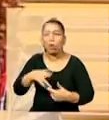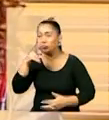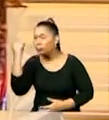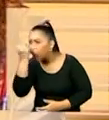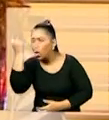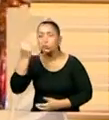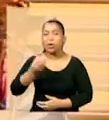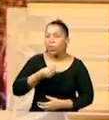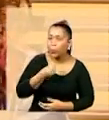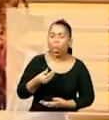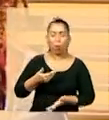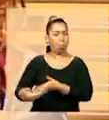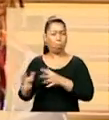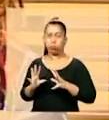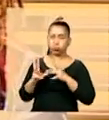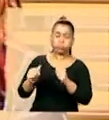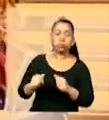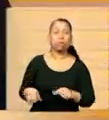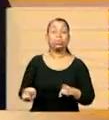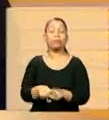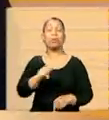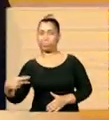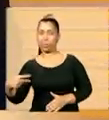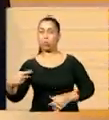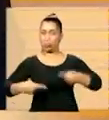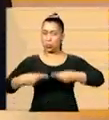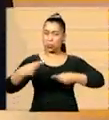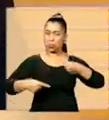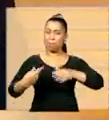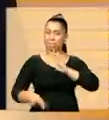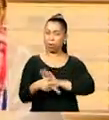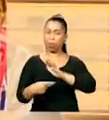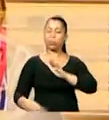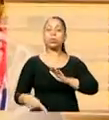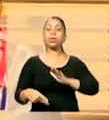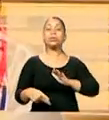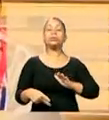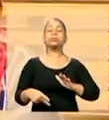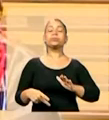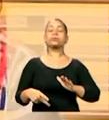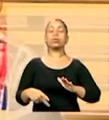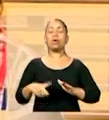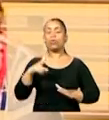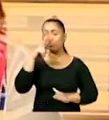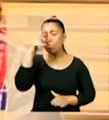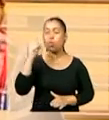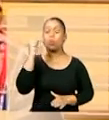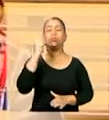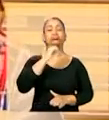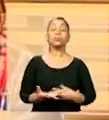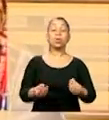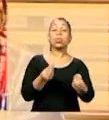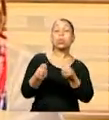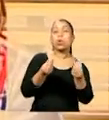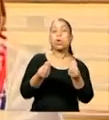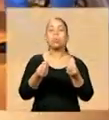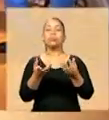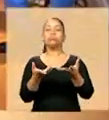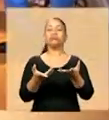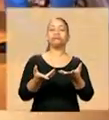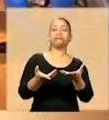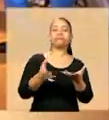da gravidade. E já temos também o SINAM, onde estão incluídos os acidentes graves, fatais e com menores. E com